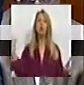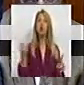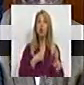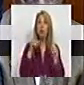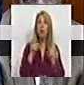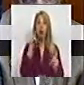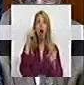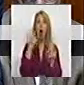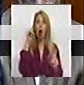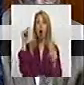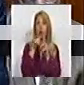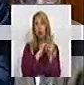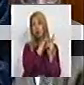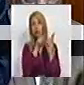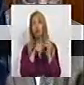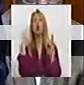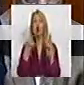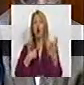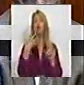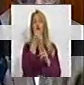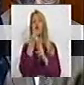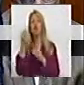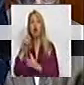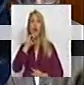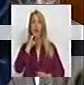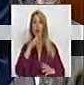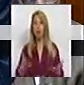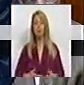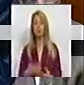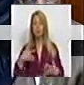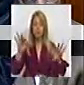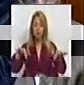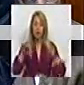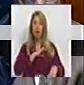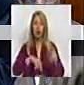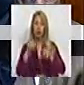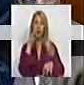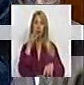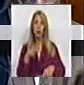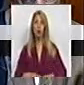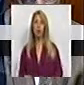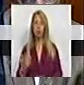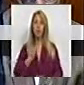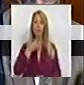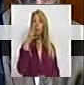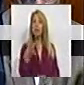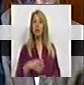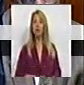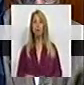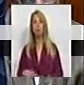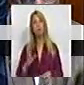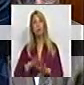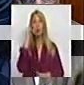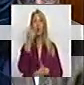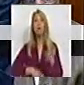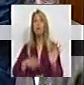nós iremos alcançar. Mas para terminar, Sr. Deputado, devo-lhe dizer o seguinte sobre o